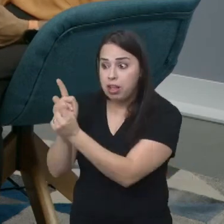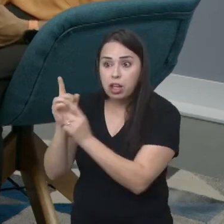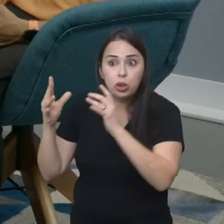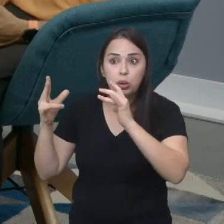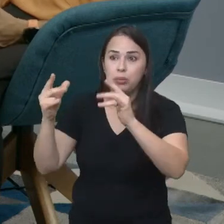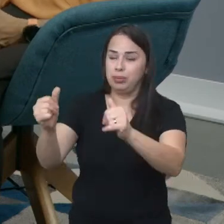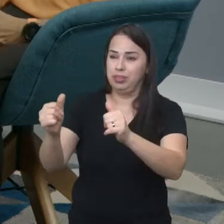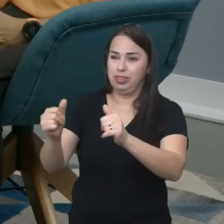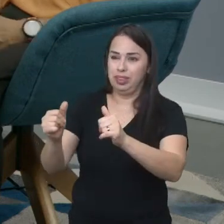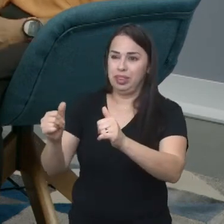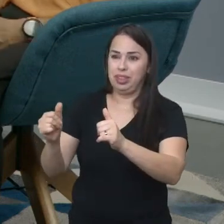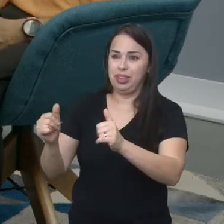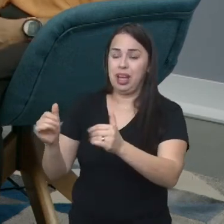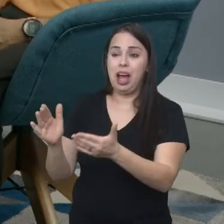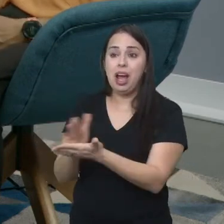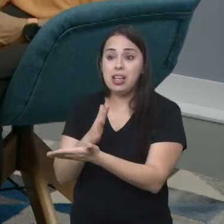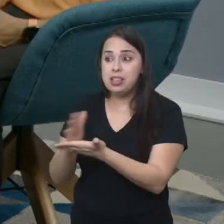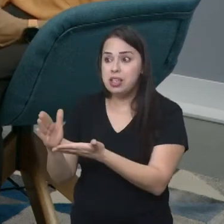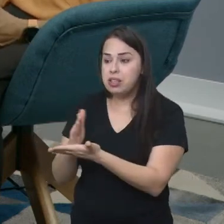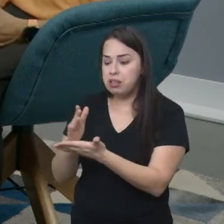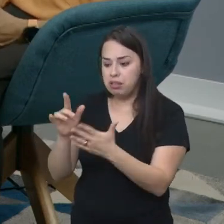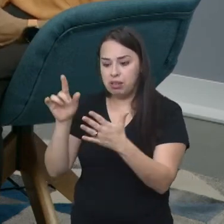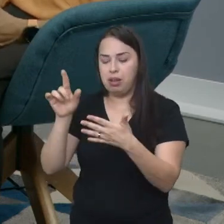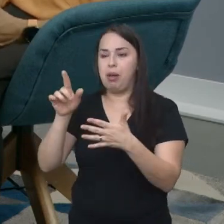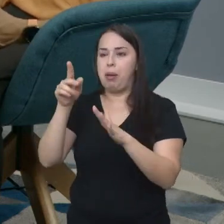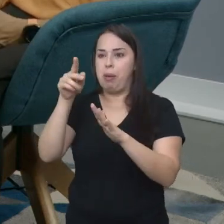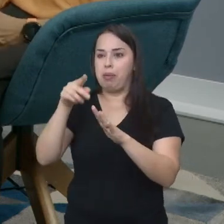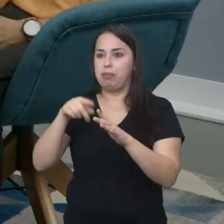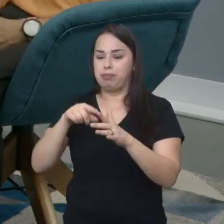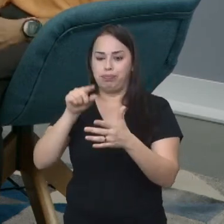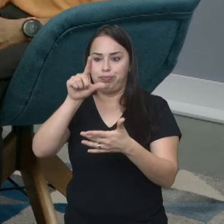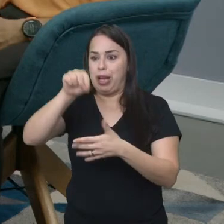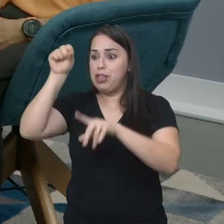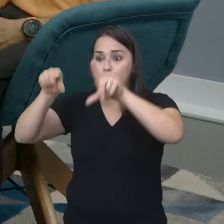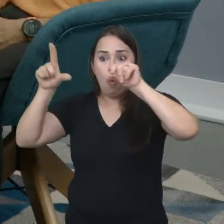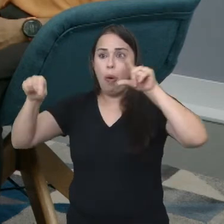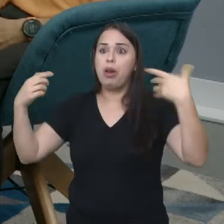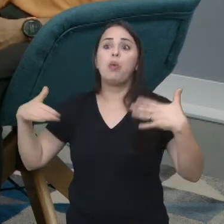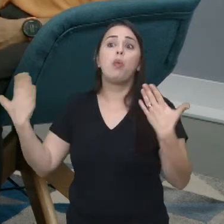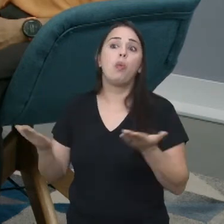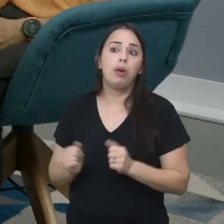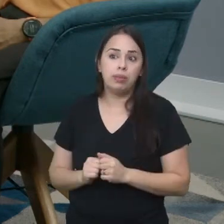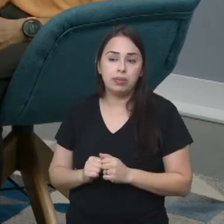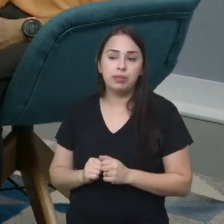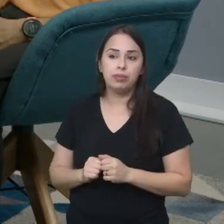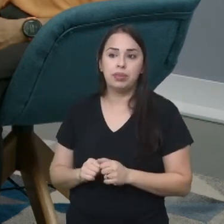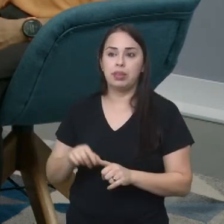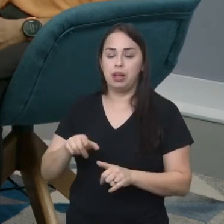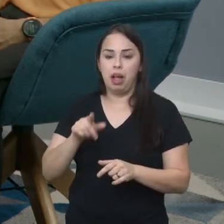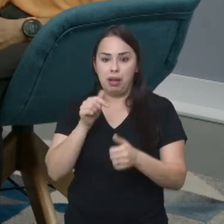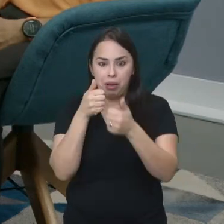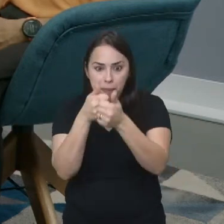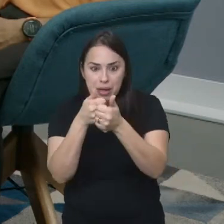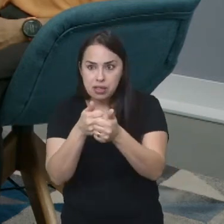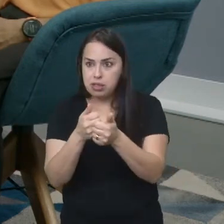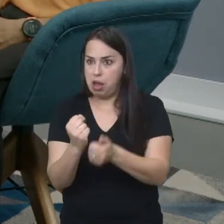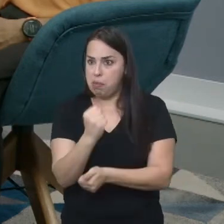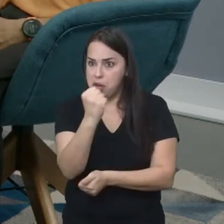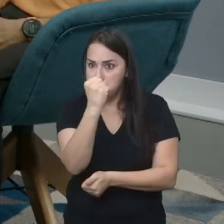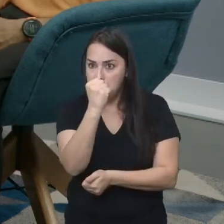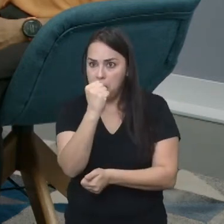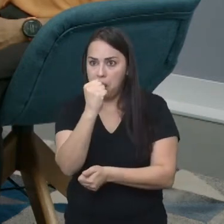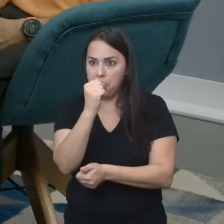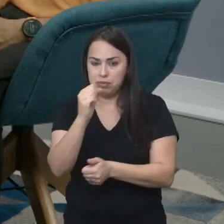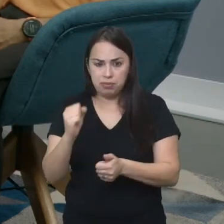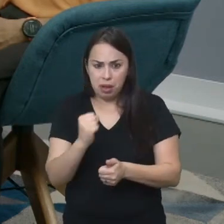eleger prioridades, né? Então os casos que requerem um acompanhamento mais especializado,